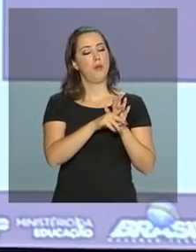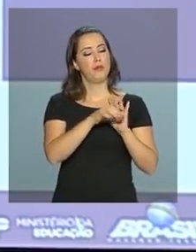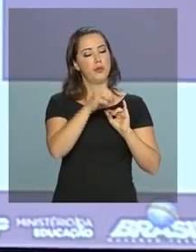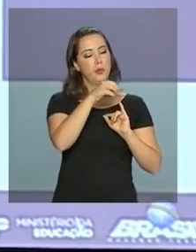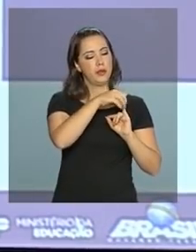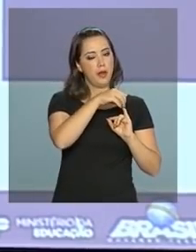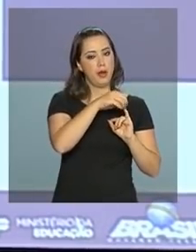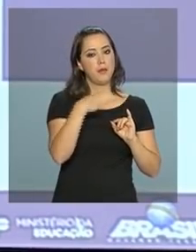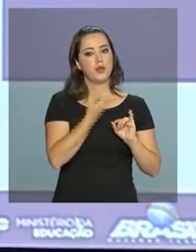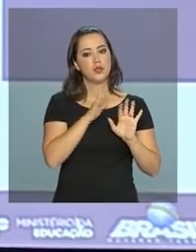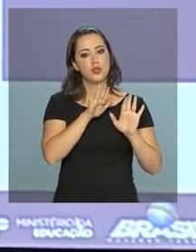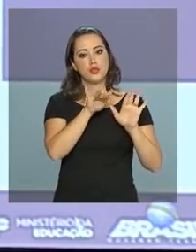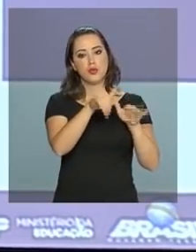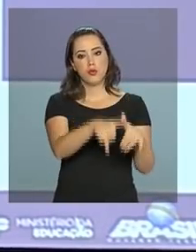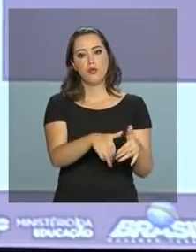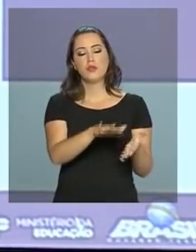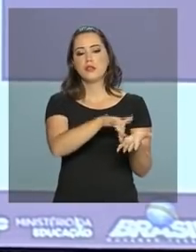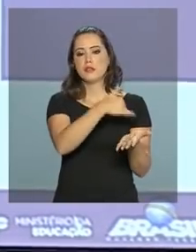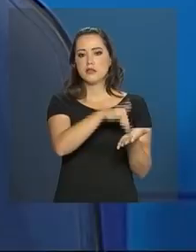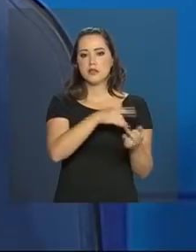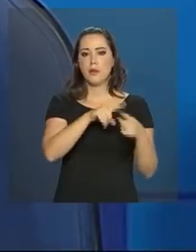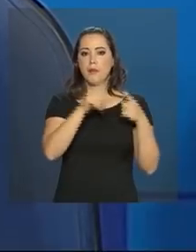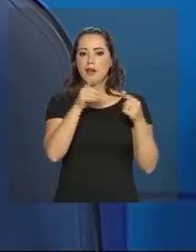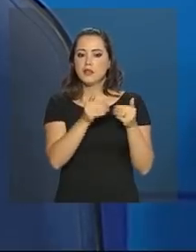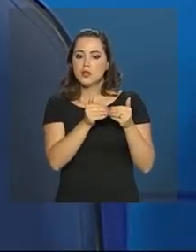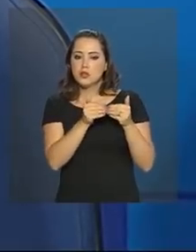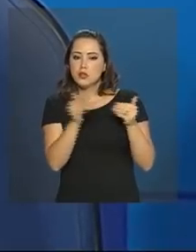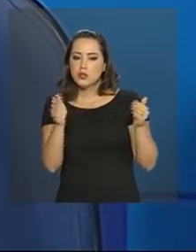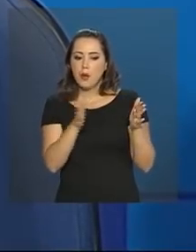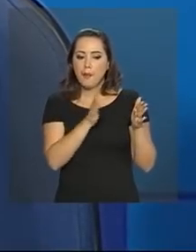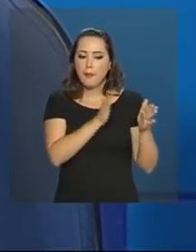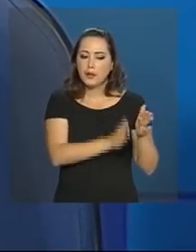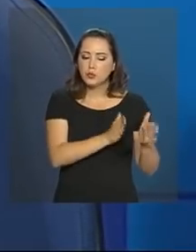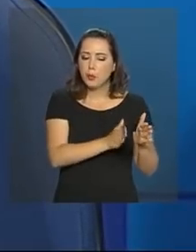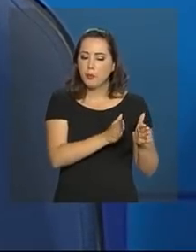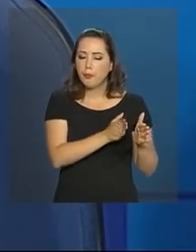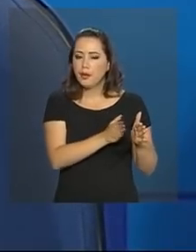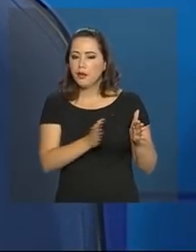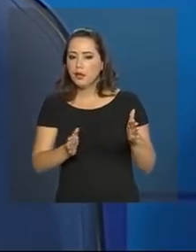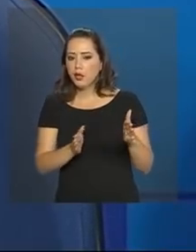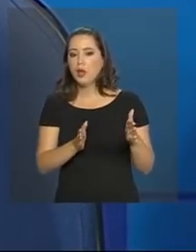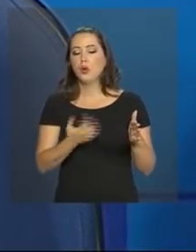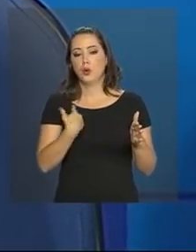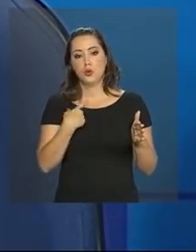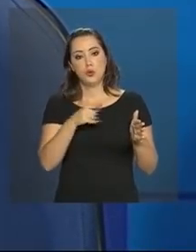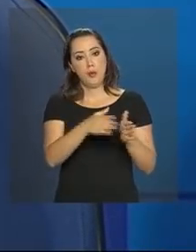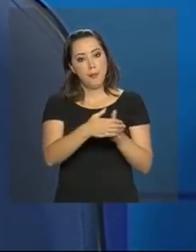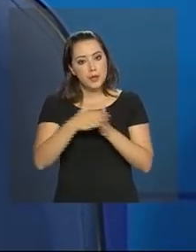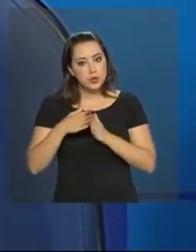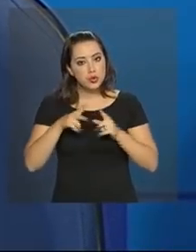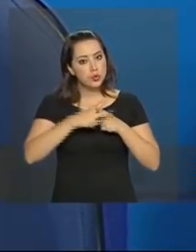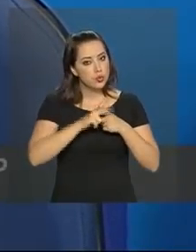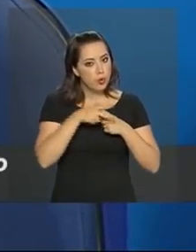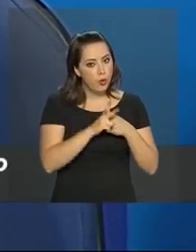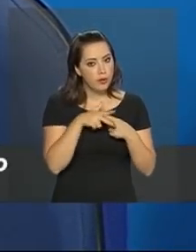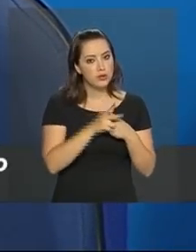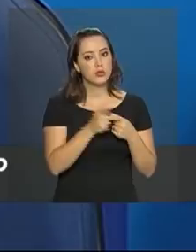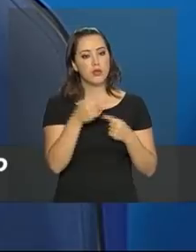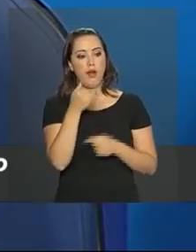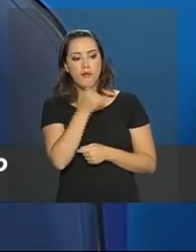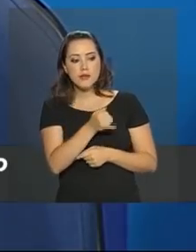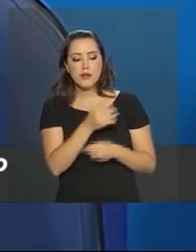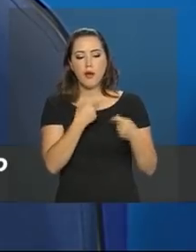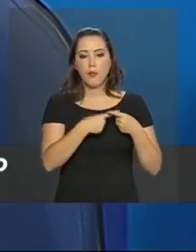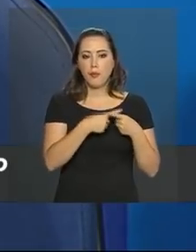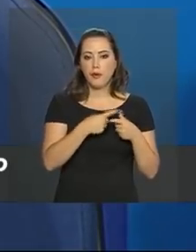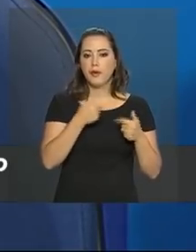encerramos as inscrições ainda assim abrimos um prazo recursal para que todos possam apresentar os seus argumentos para